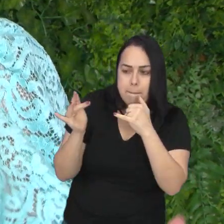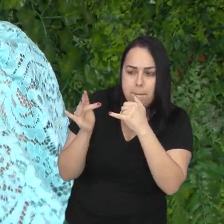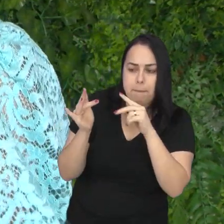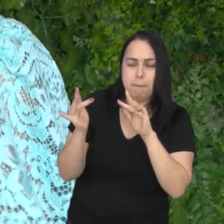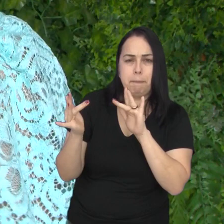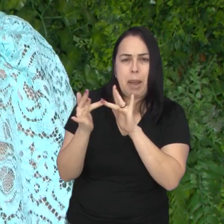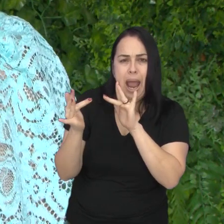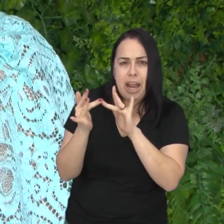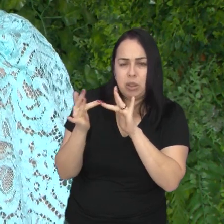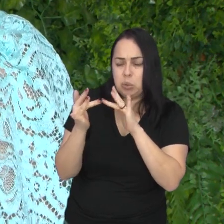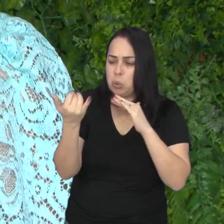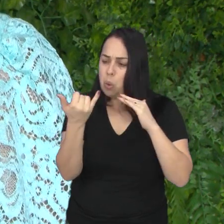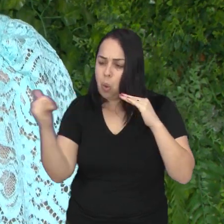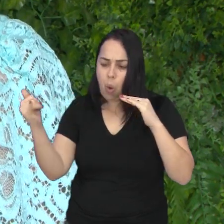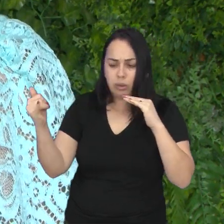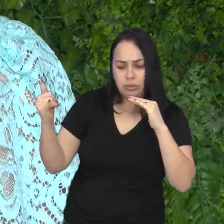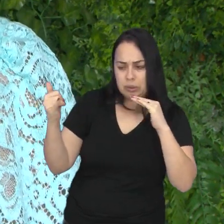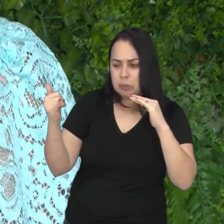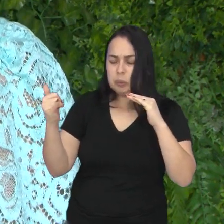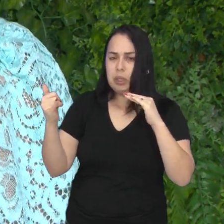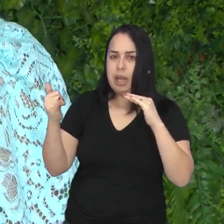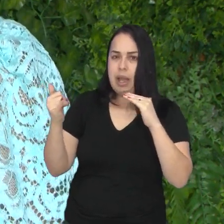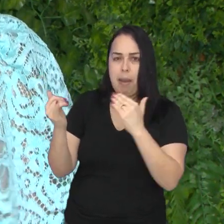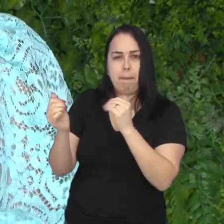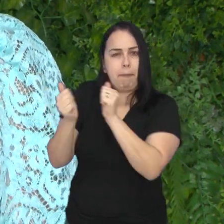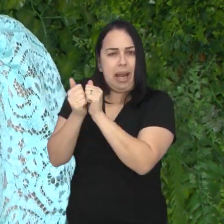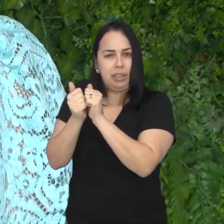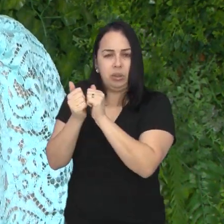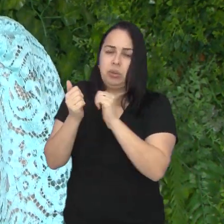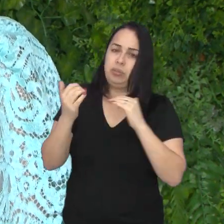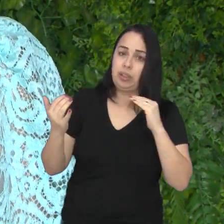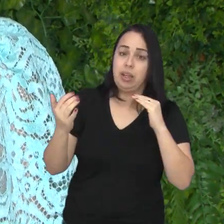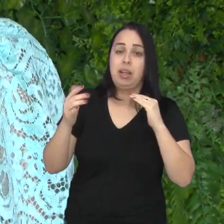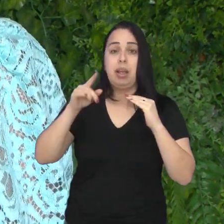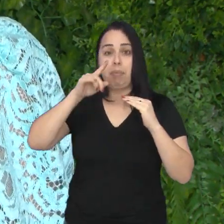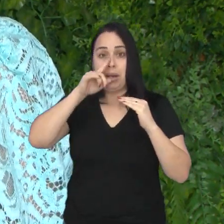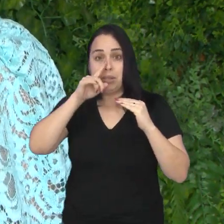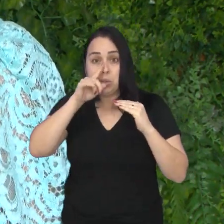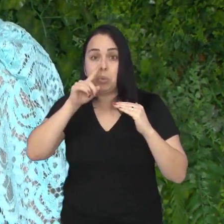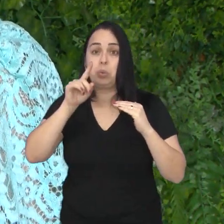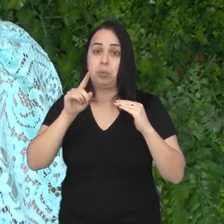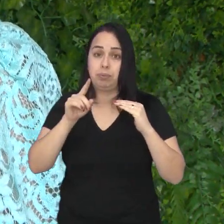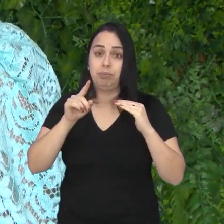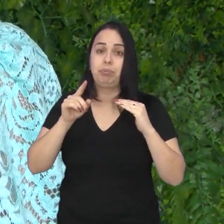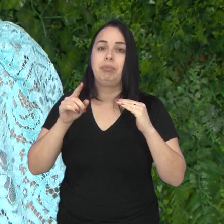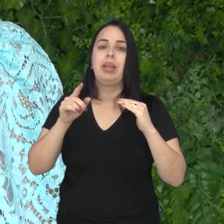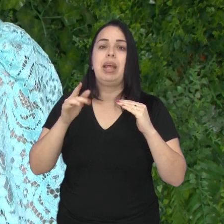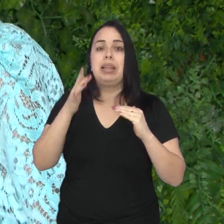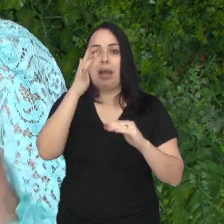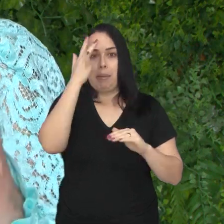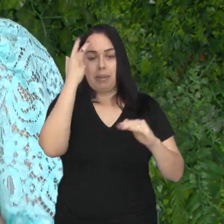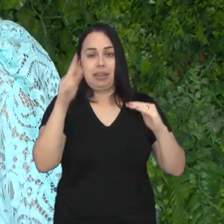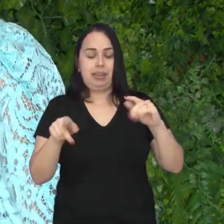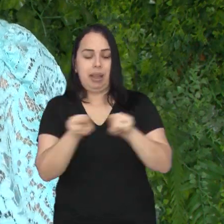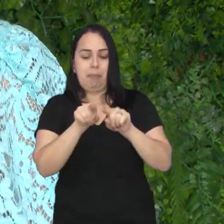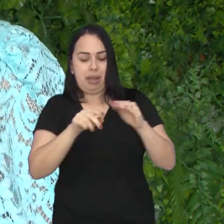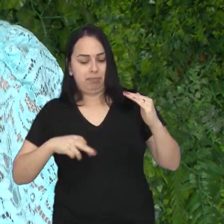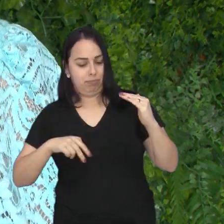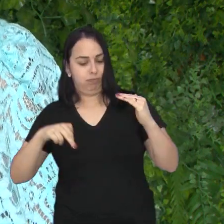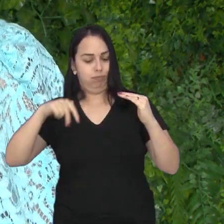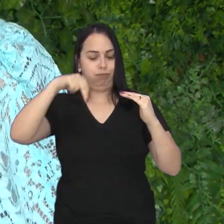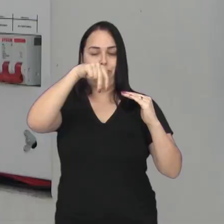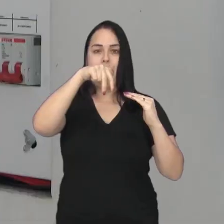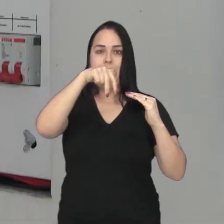proximidade da fachada com a rede elétrica da distribuidora. E aí esse perigo ele aumenta quando as pessoas estão em andaimes ou nas partes superiores